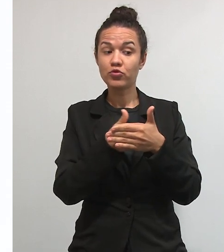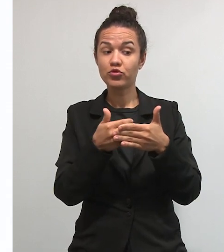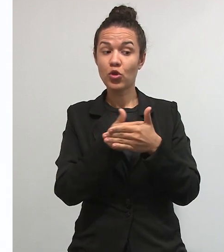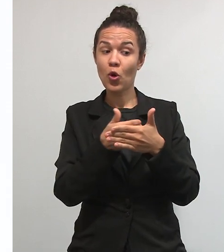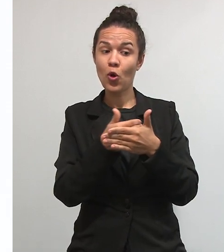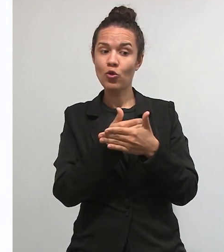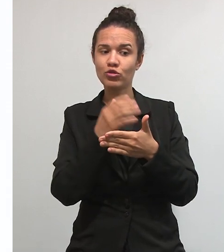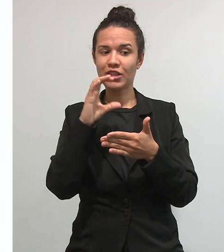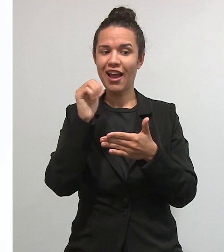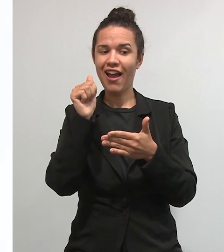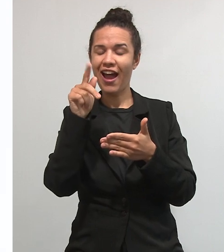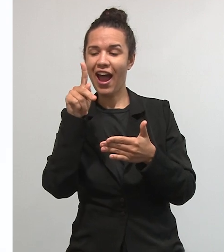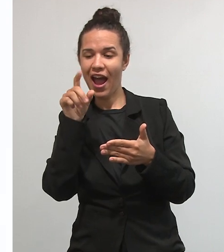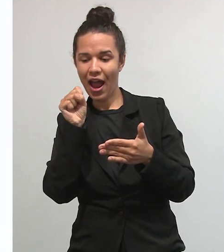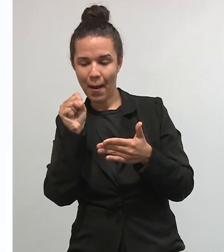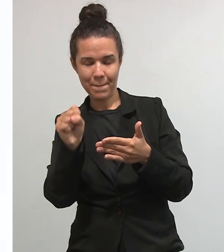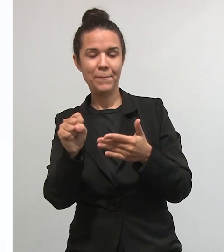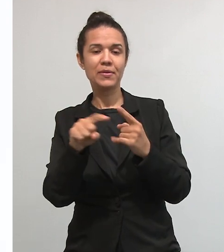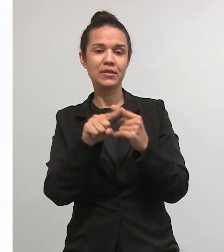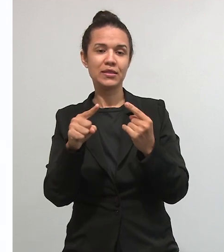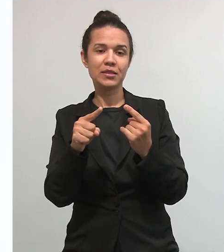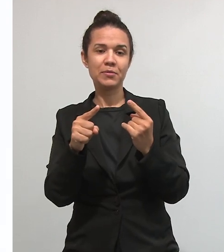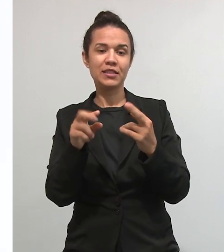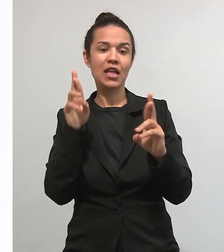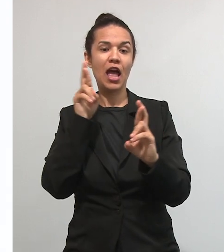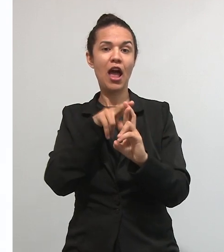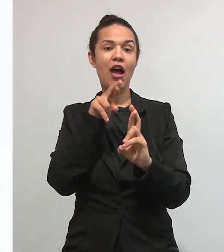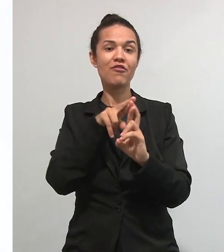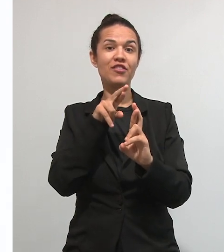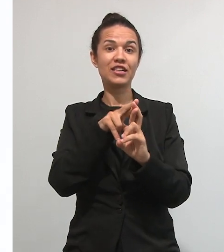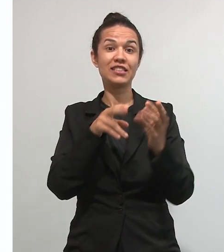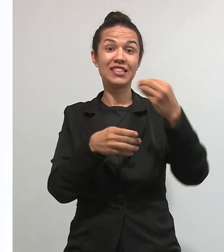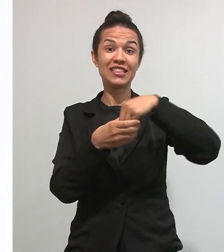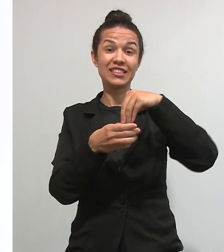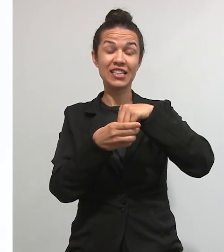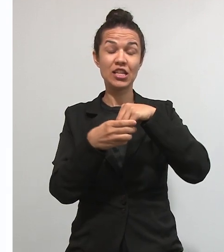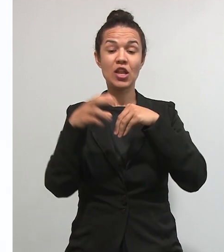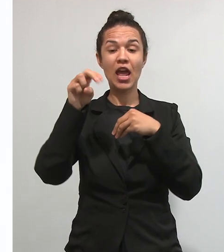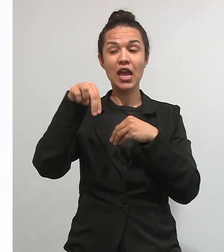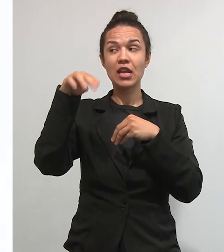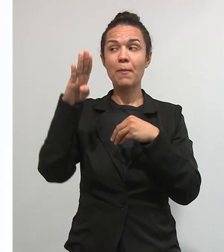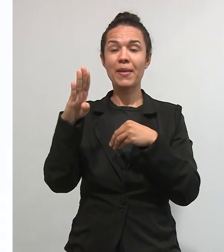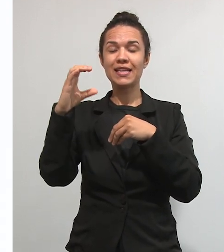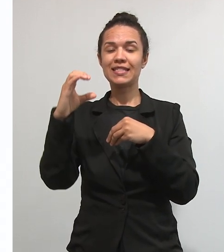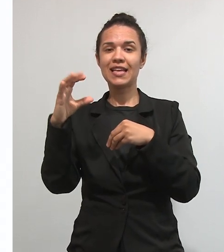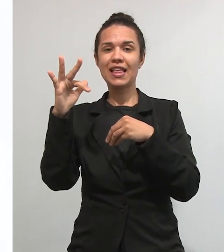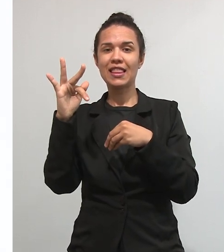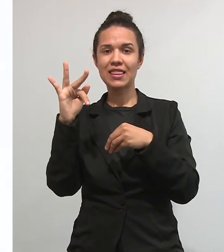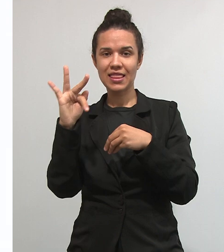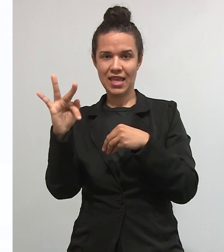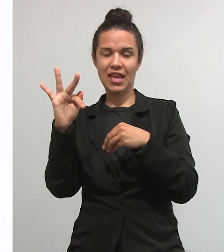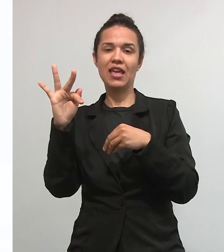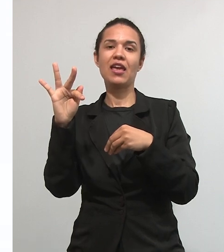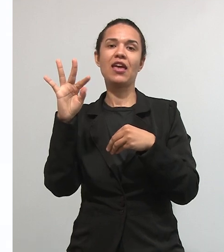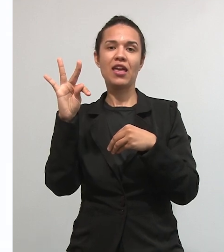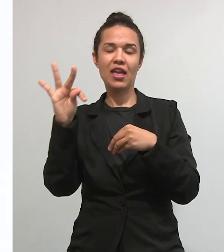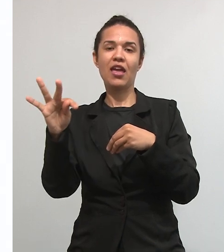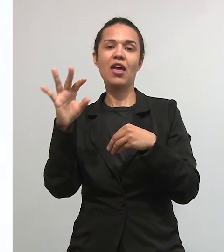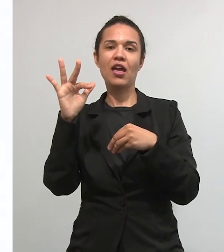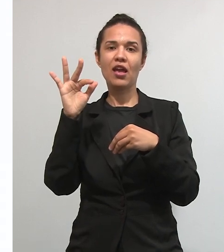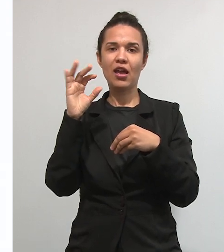norma CASP, mas eles estão lá referenciados e ampliados onde? Na NBCT-SP, estrutura